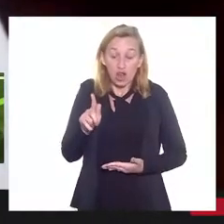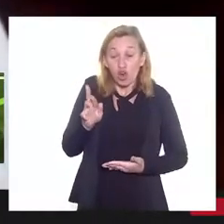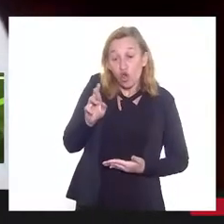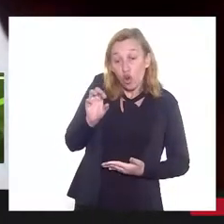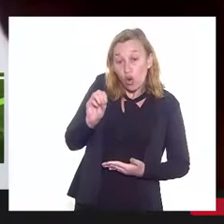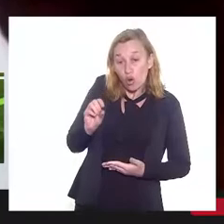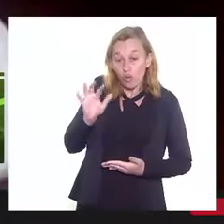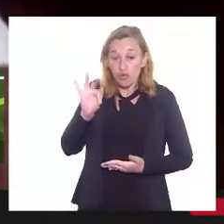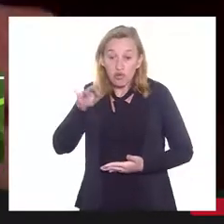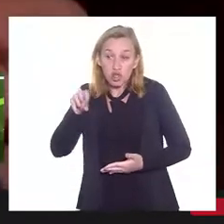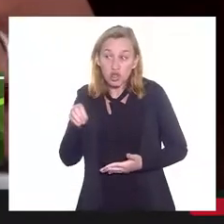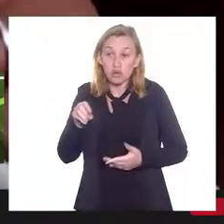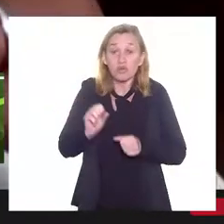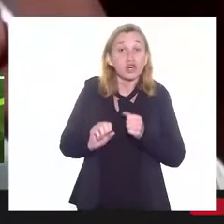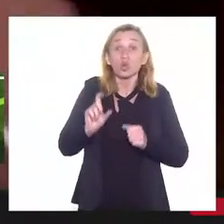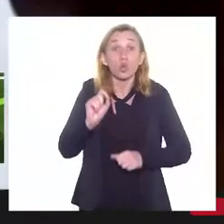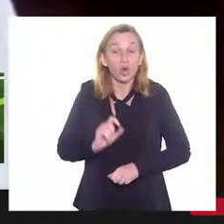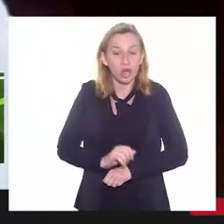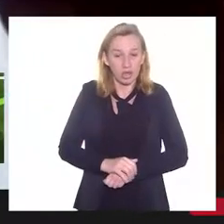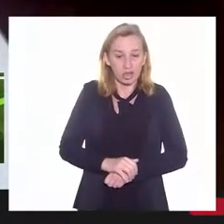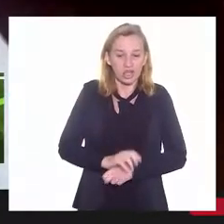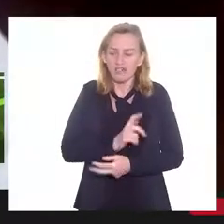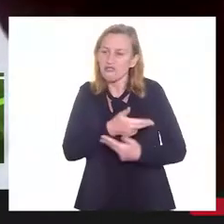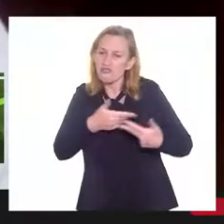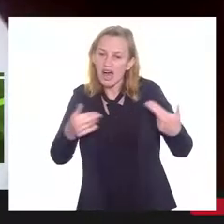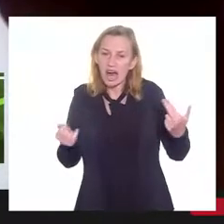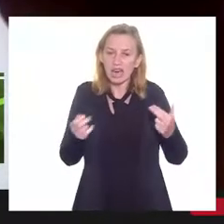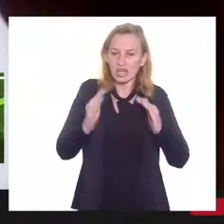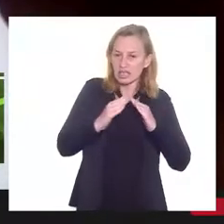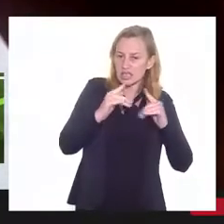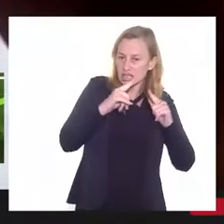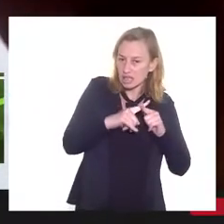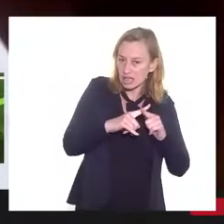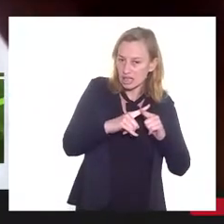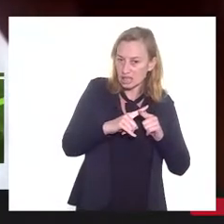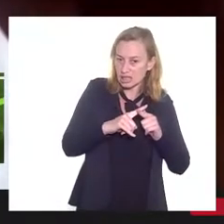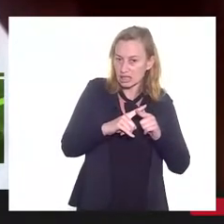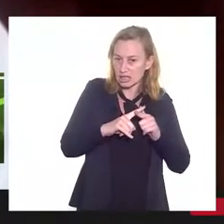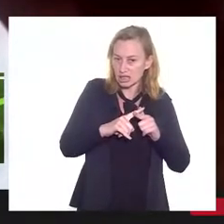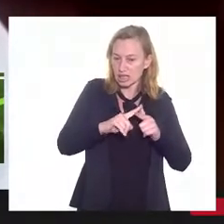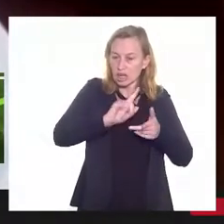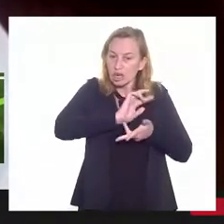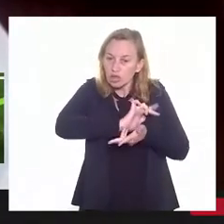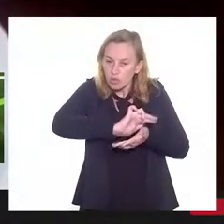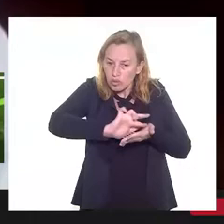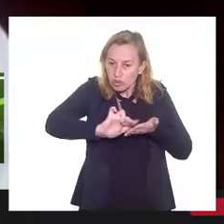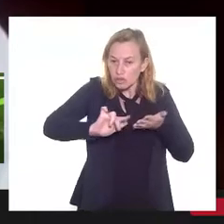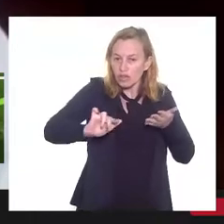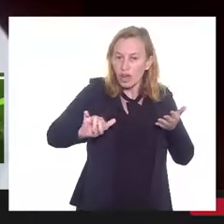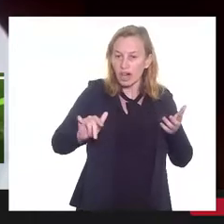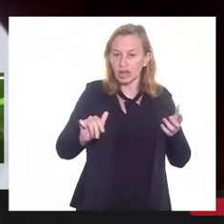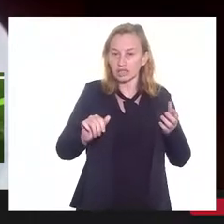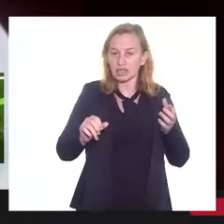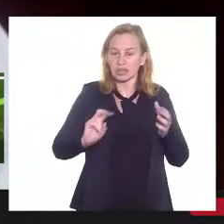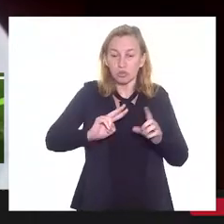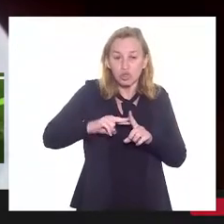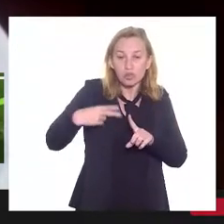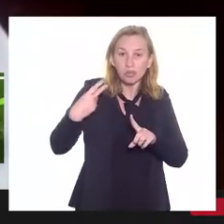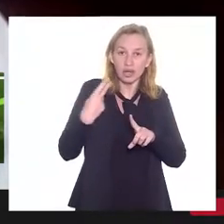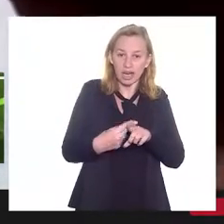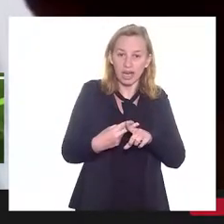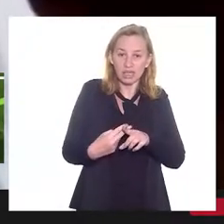fez com que e é Muitas igrejas proliferar-se dentro dos espaços